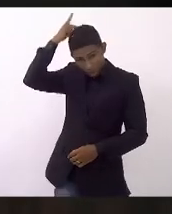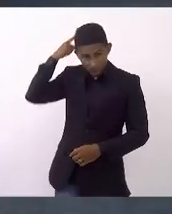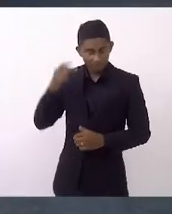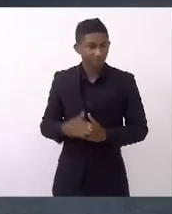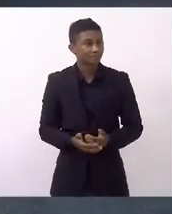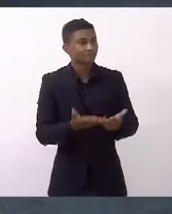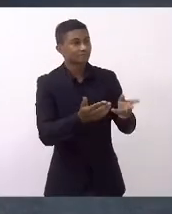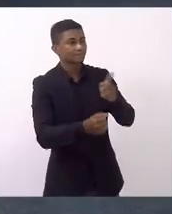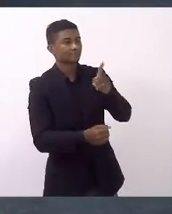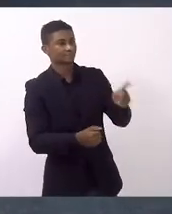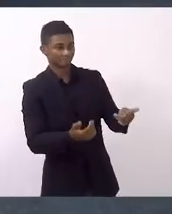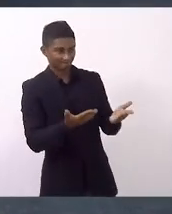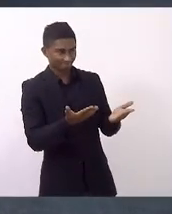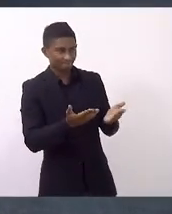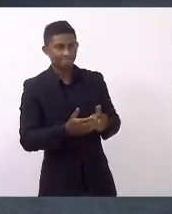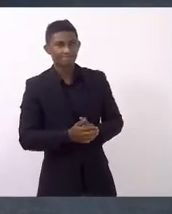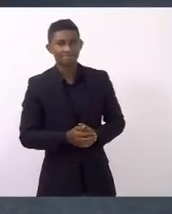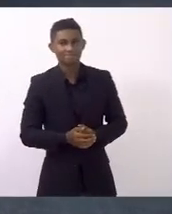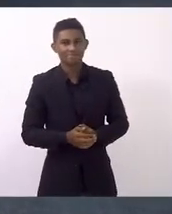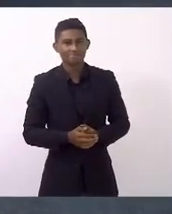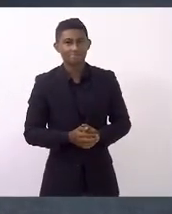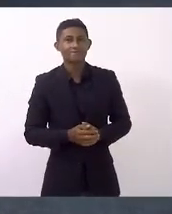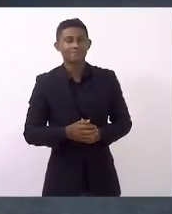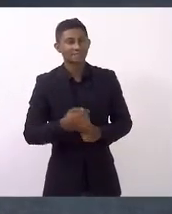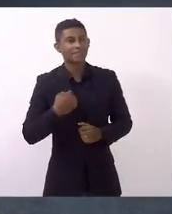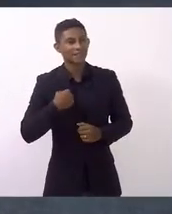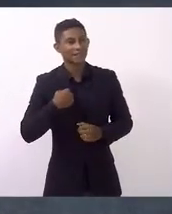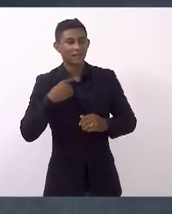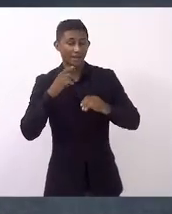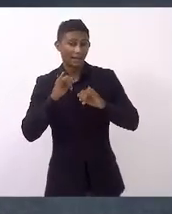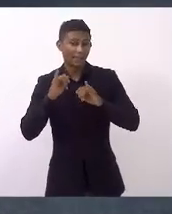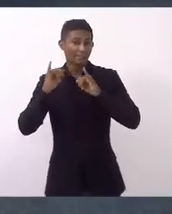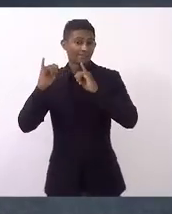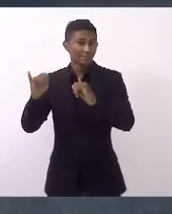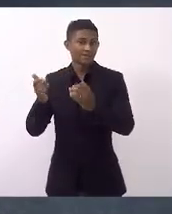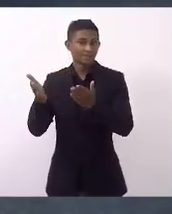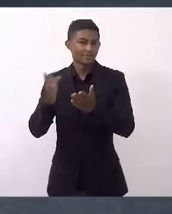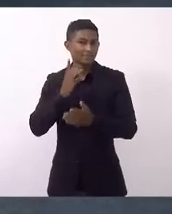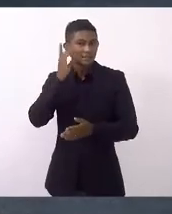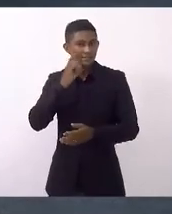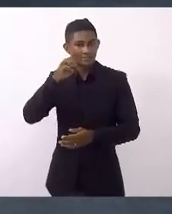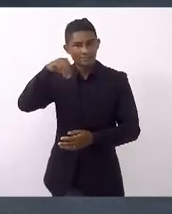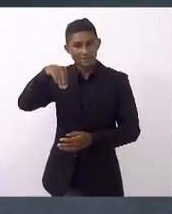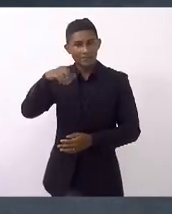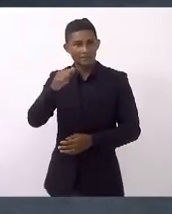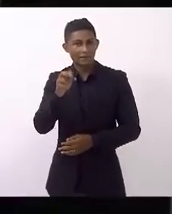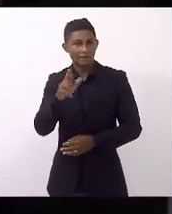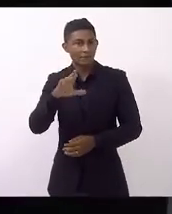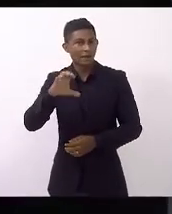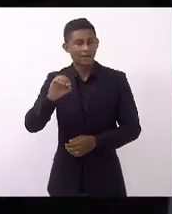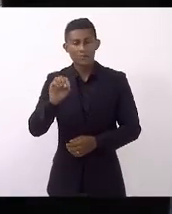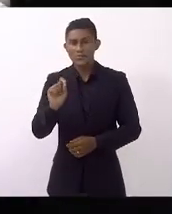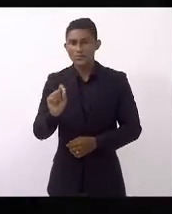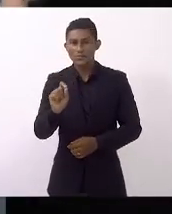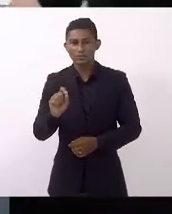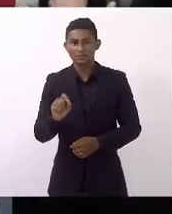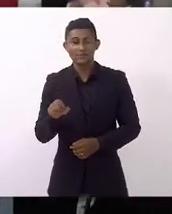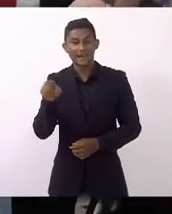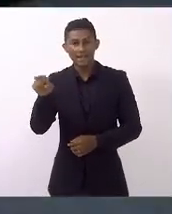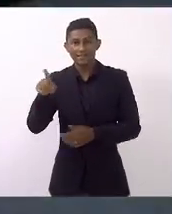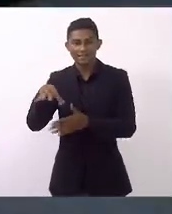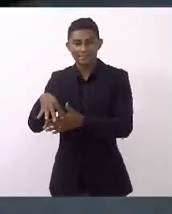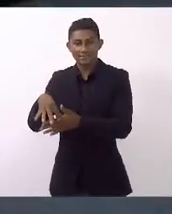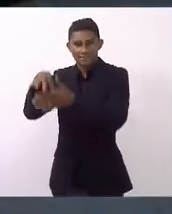presidente, eu acabei de informar ao deputado Márcio Pacheco que a bancada que ele